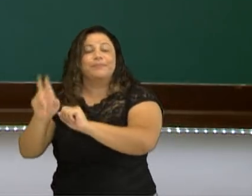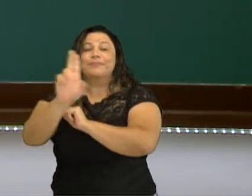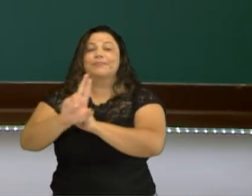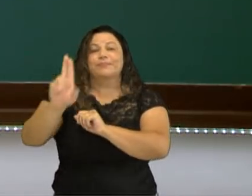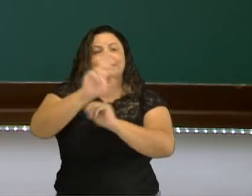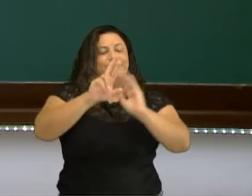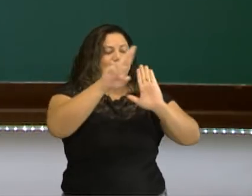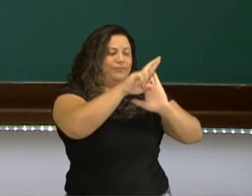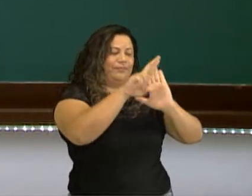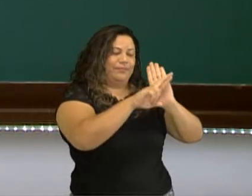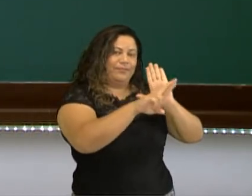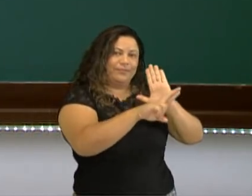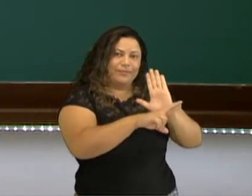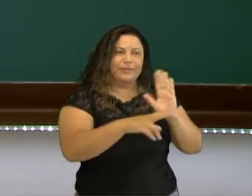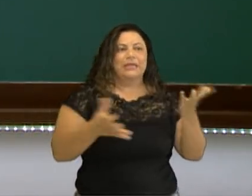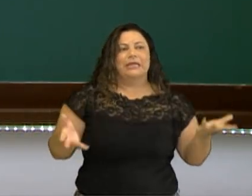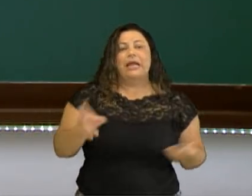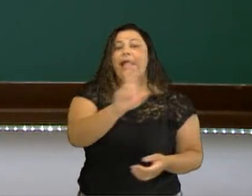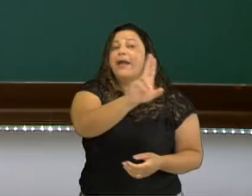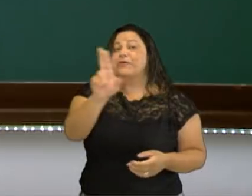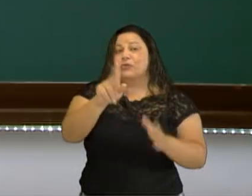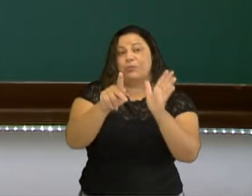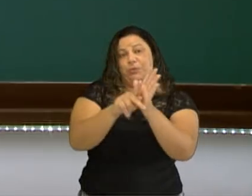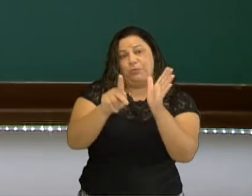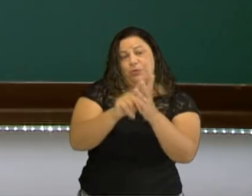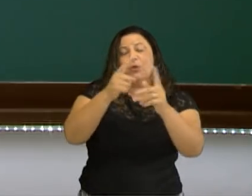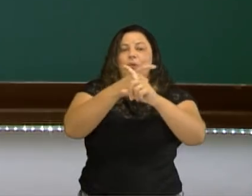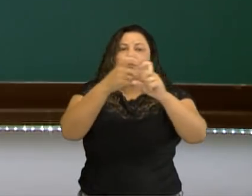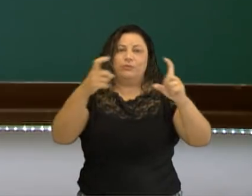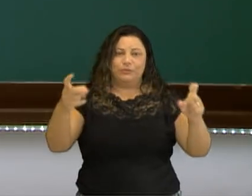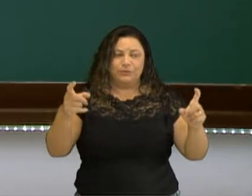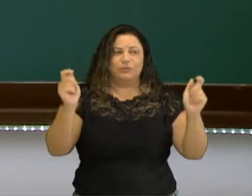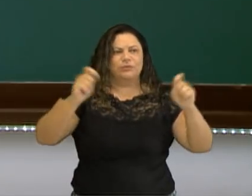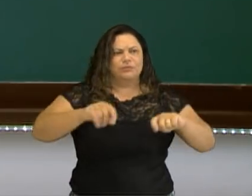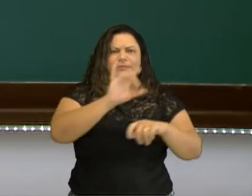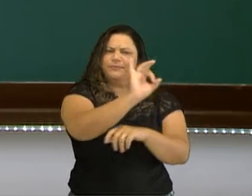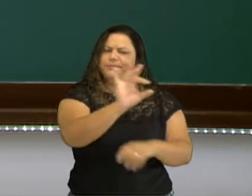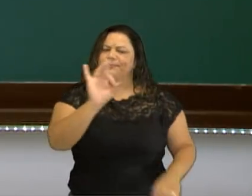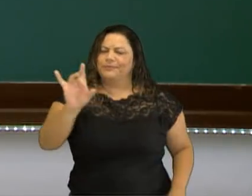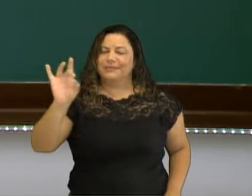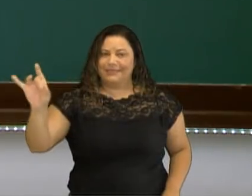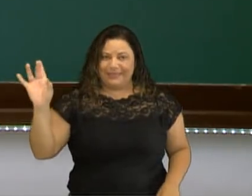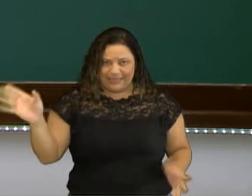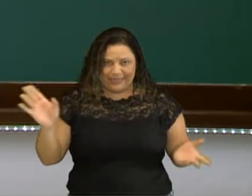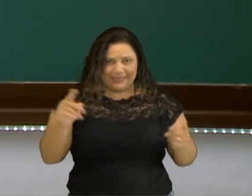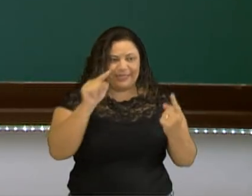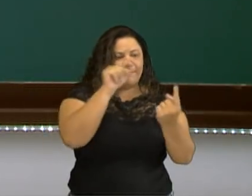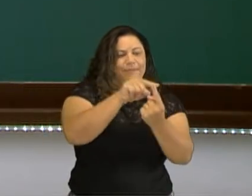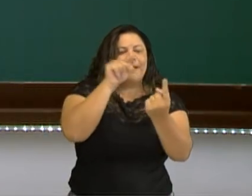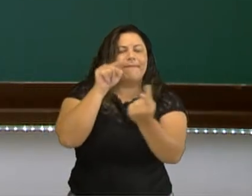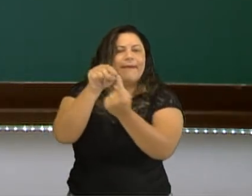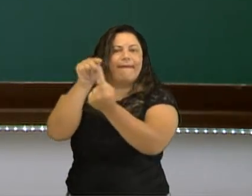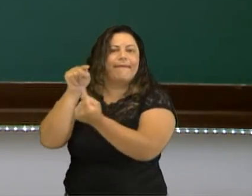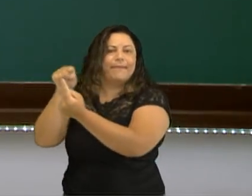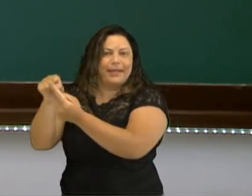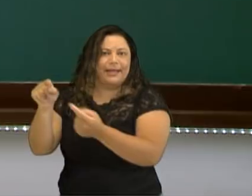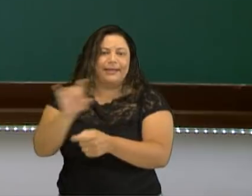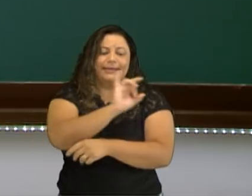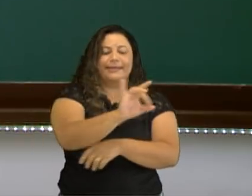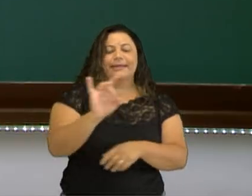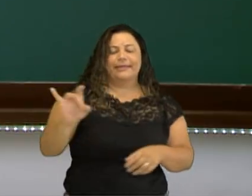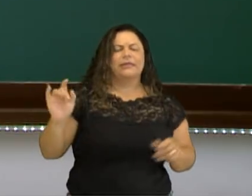criou. A nomenclatura científica, então, vai dar o nome de cada espécie. A gente vai ver que podem